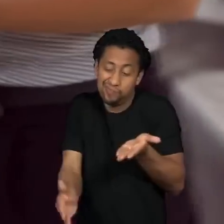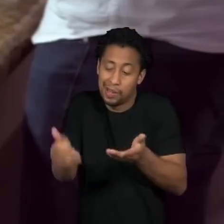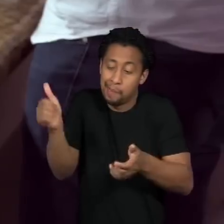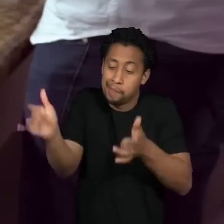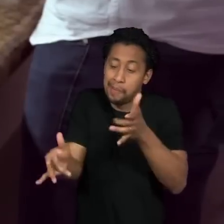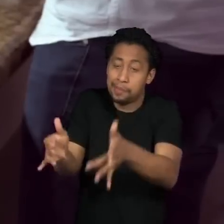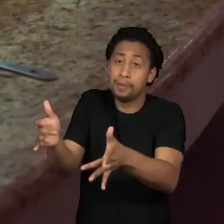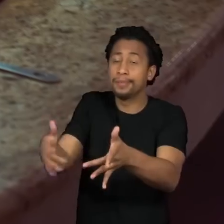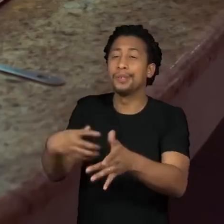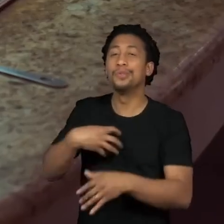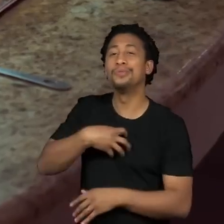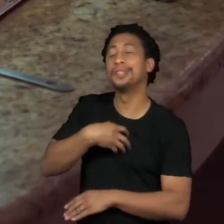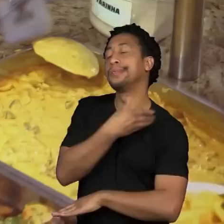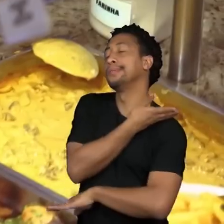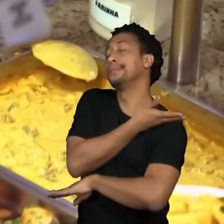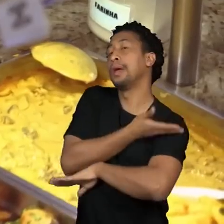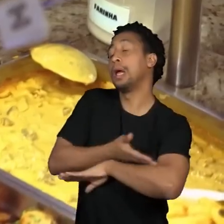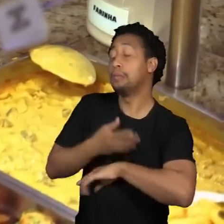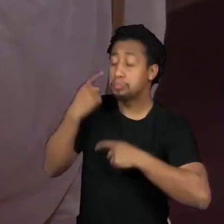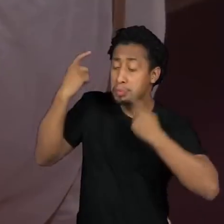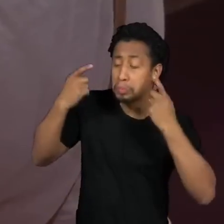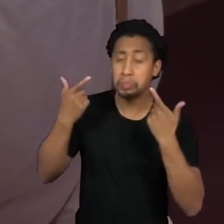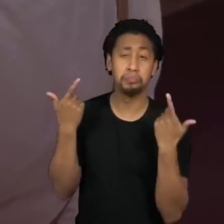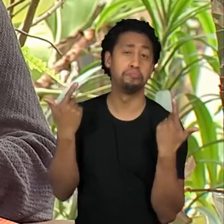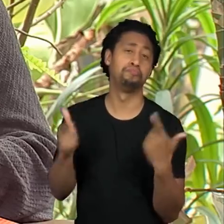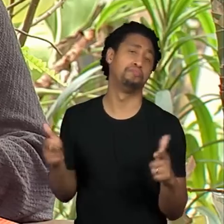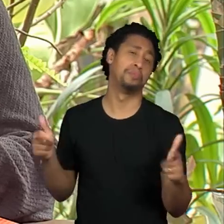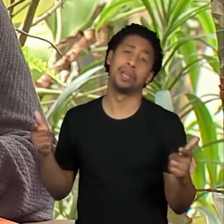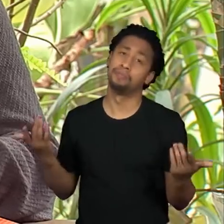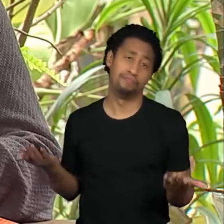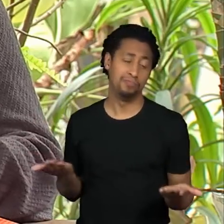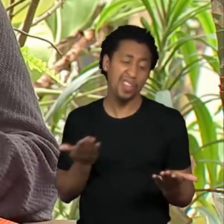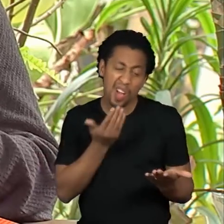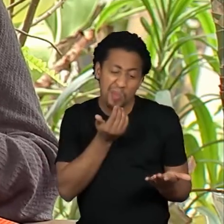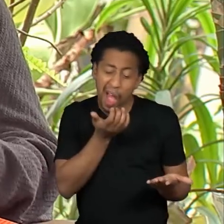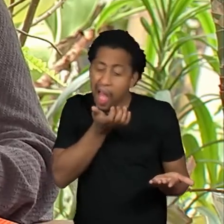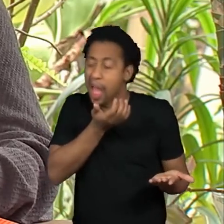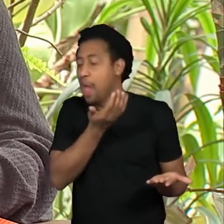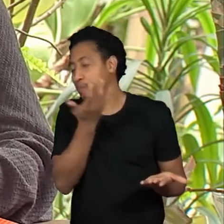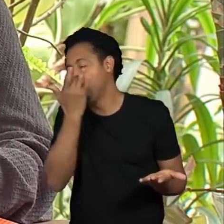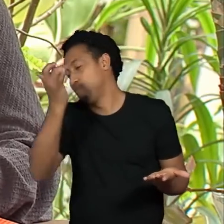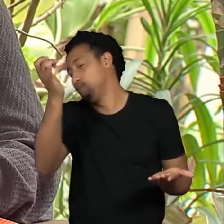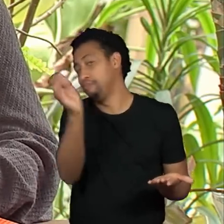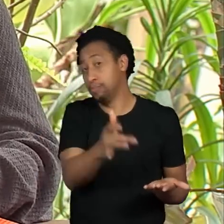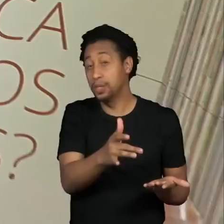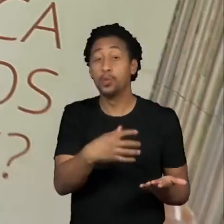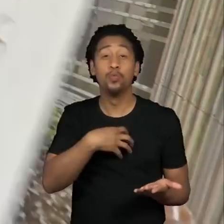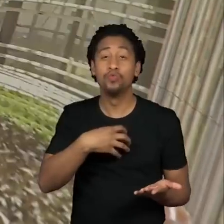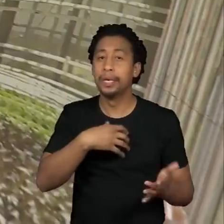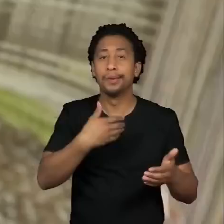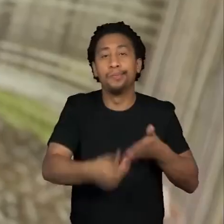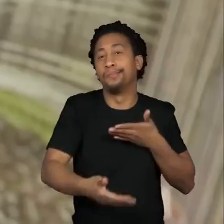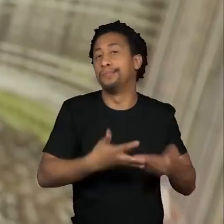que a gente tomou de não se preocupar com o que a gente consome e também com a forma como a gente descarta.